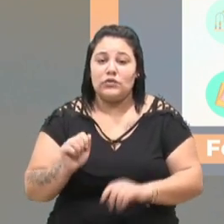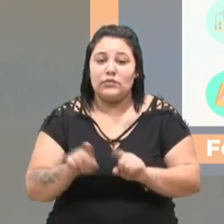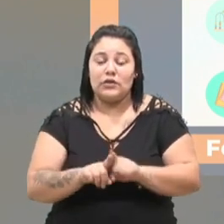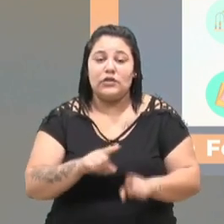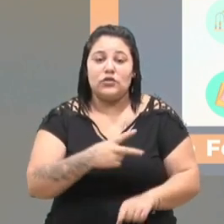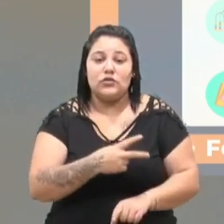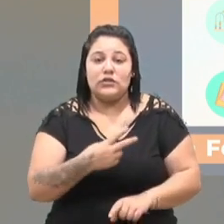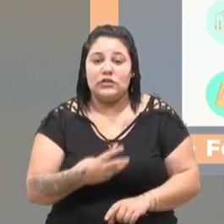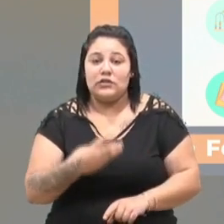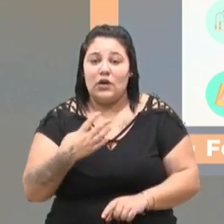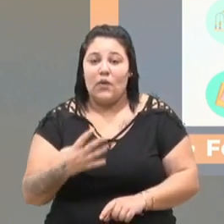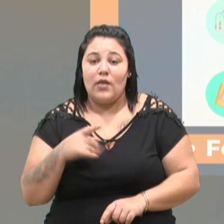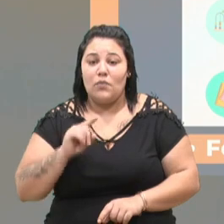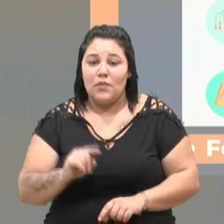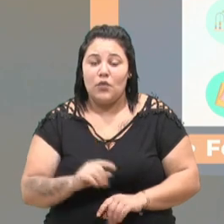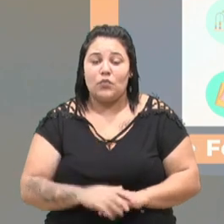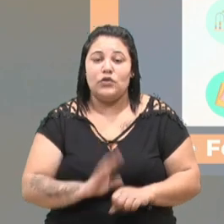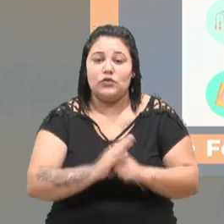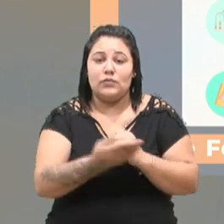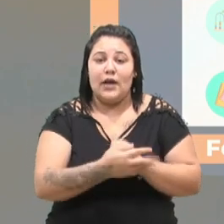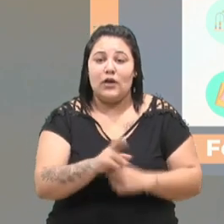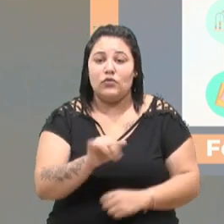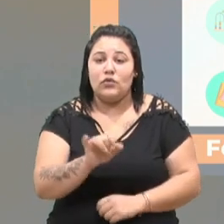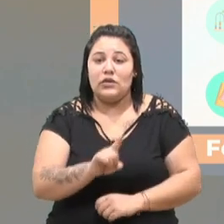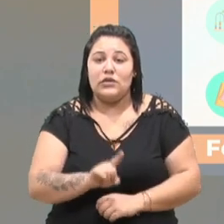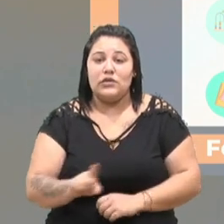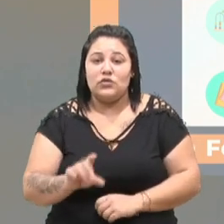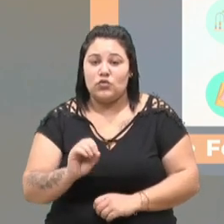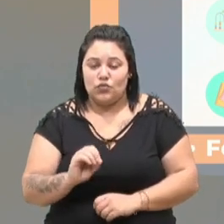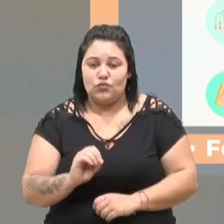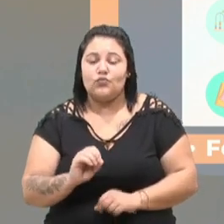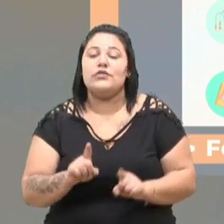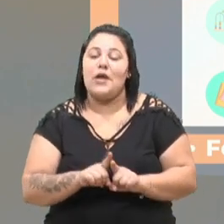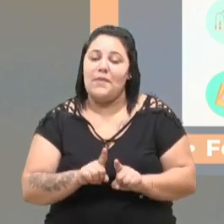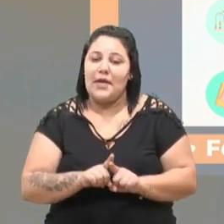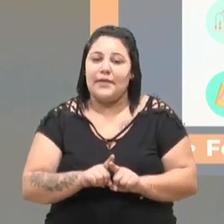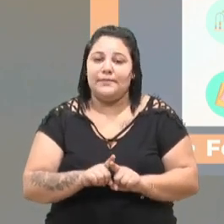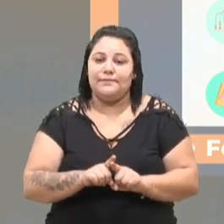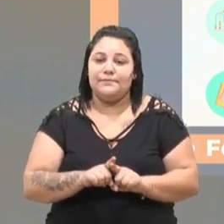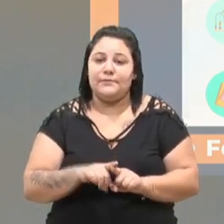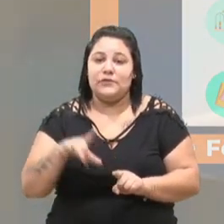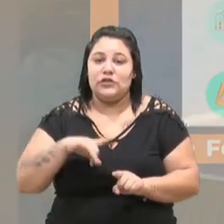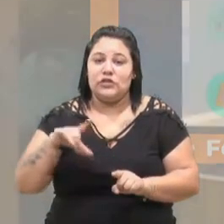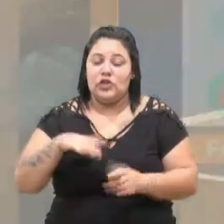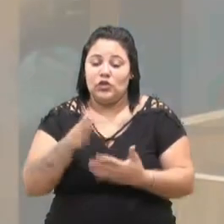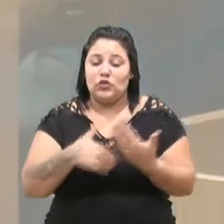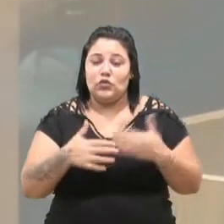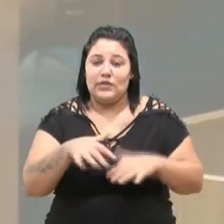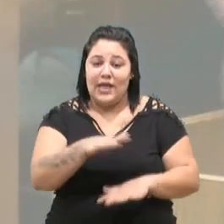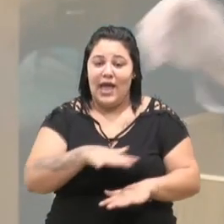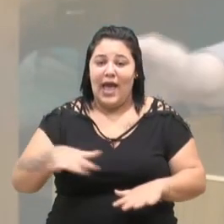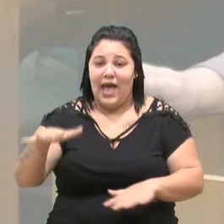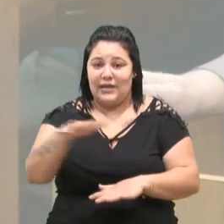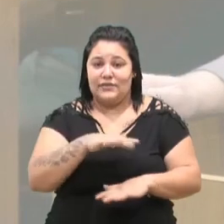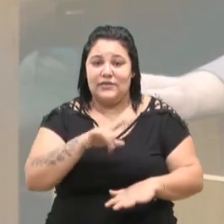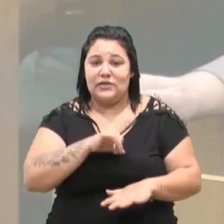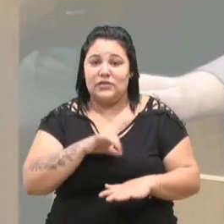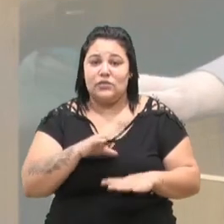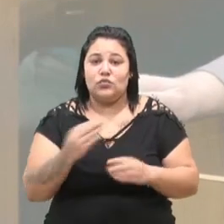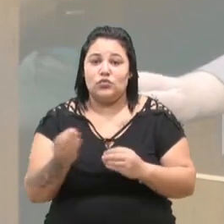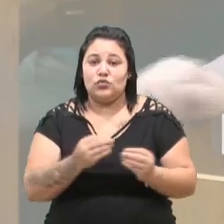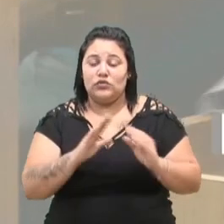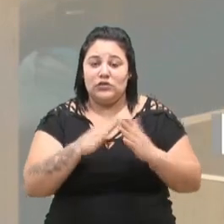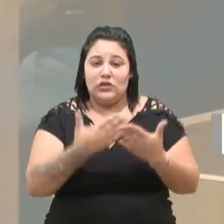E desvio Risso, 21.954. Abrange todas as áreas, abrange muitas escolas, e o valor